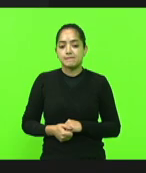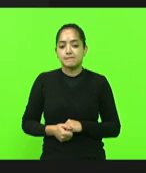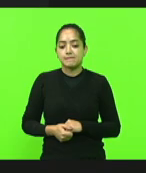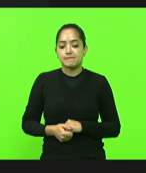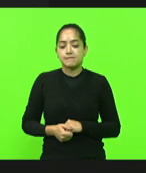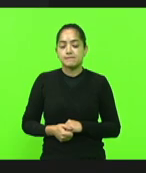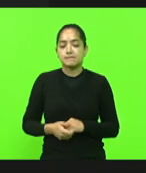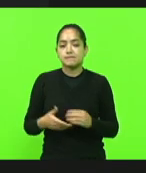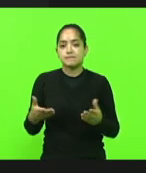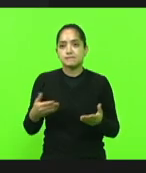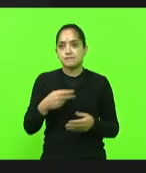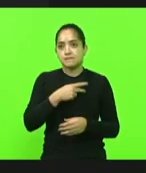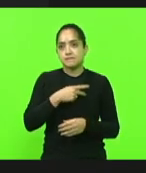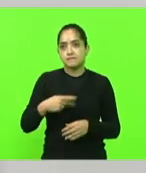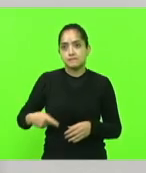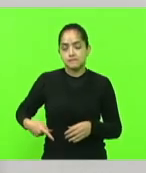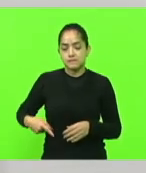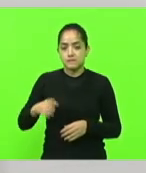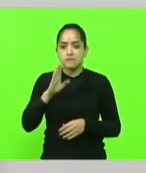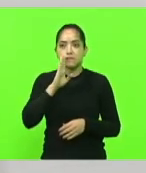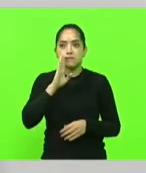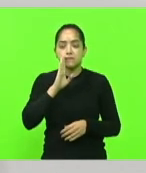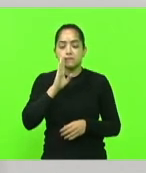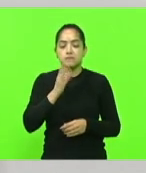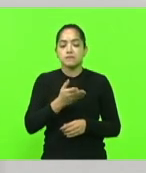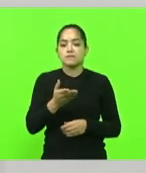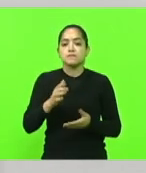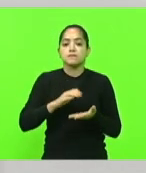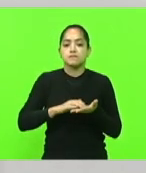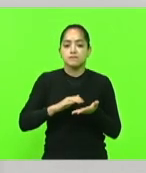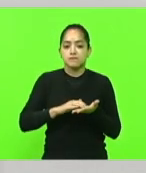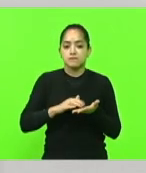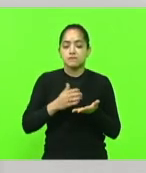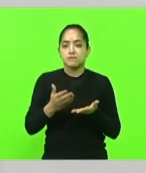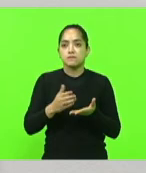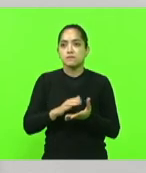Senhor presidente, deputado Berlanda, deputado presidente em exercício,